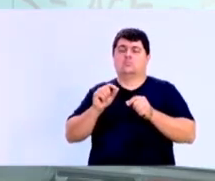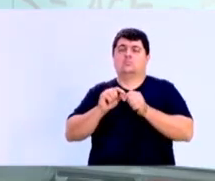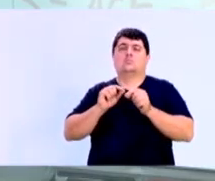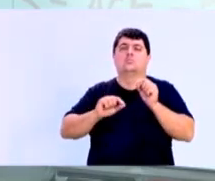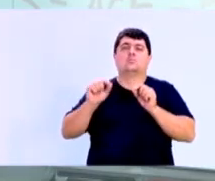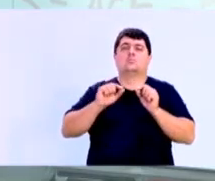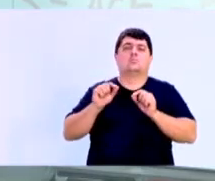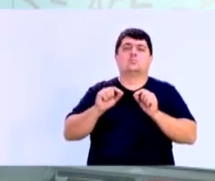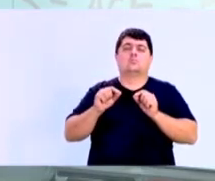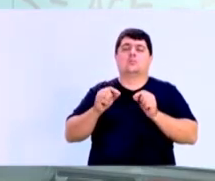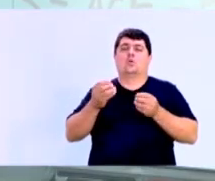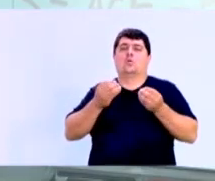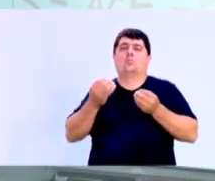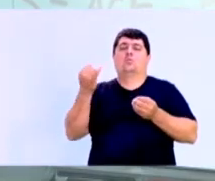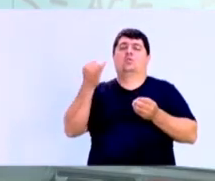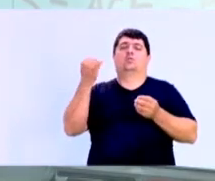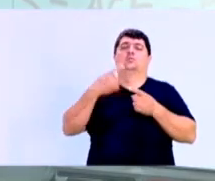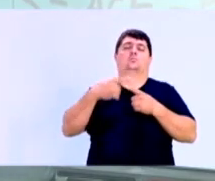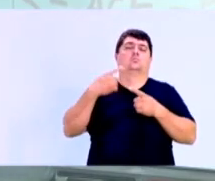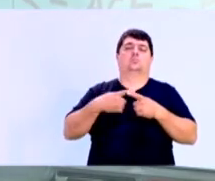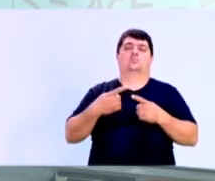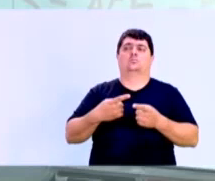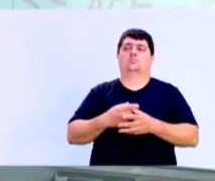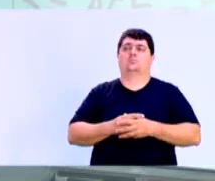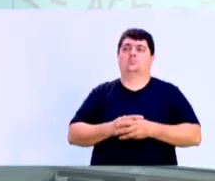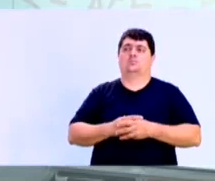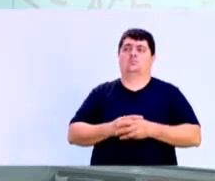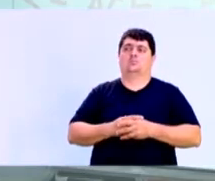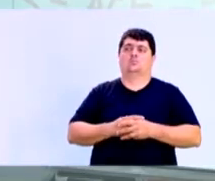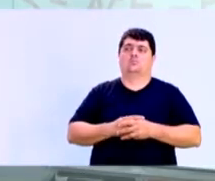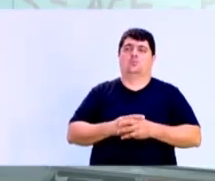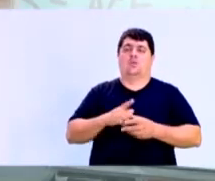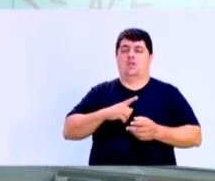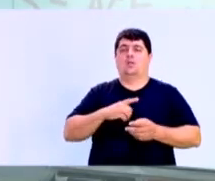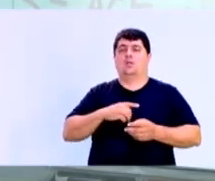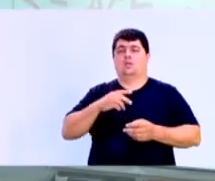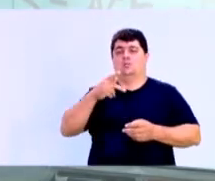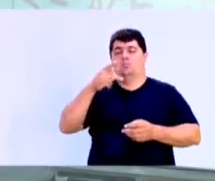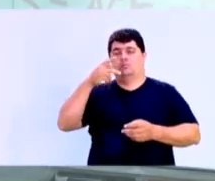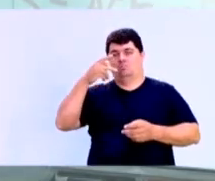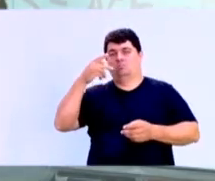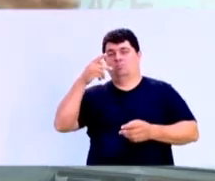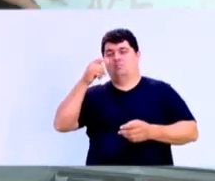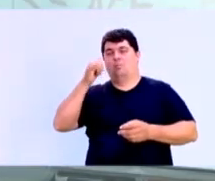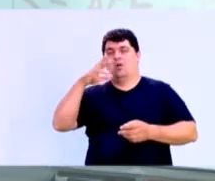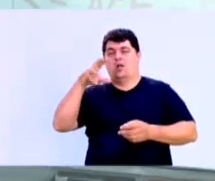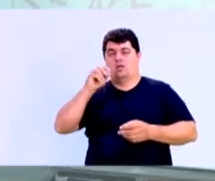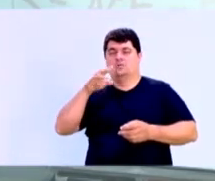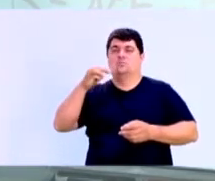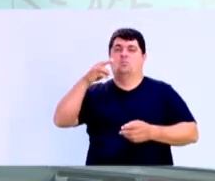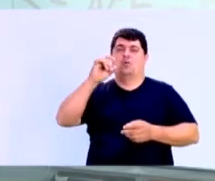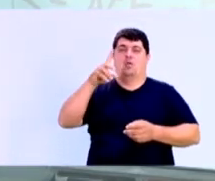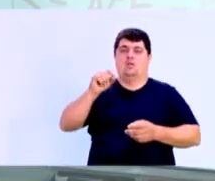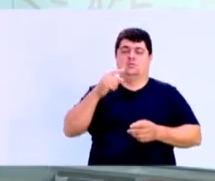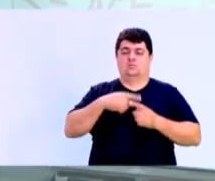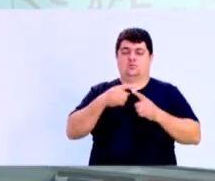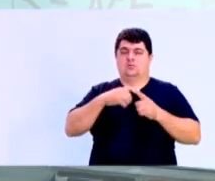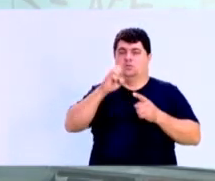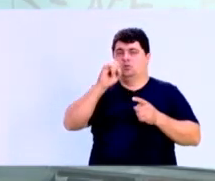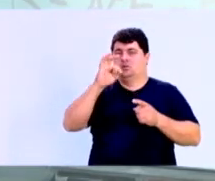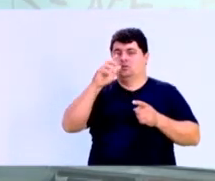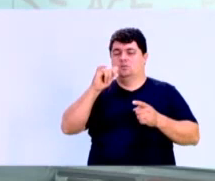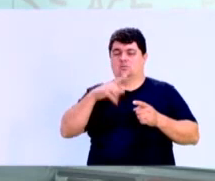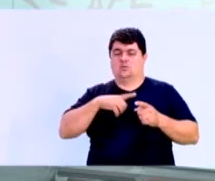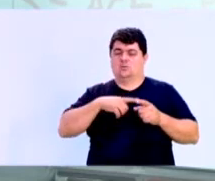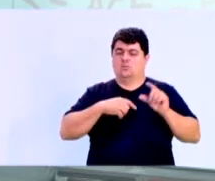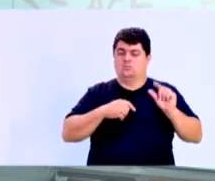esse mecanismo todo está influenciando na liquidez. Aí envolve prazo médio novamente, índice de atividade. Diminuir a compra de estoque, às vezes eu posso ter um